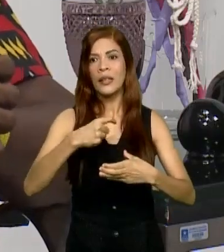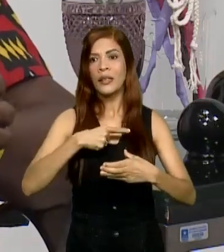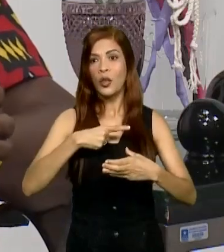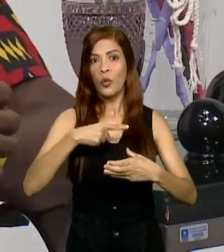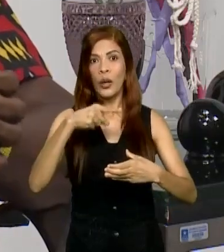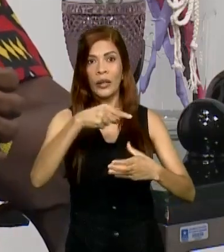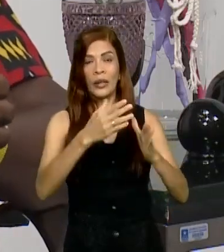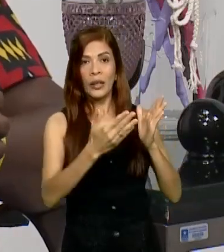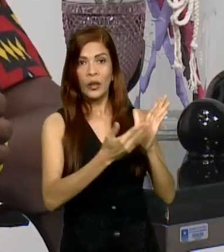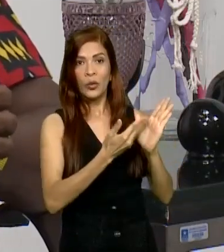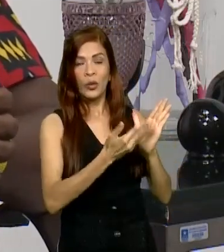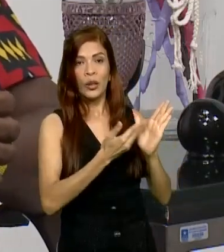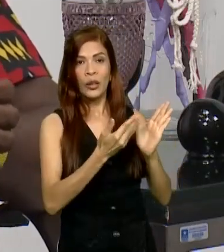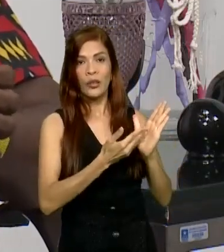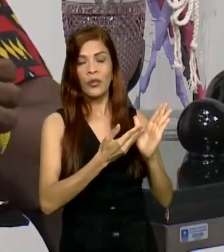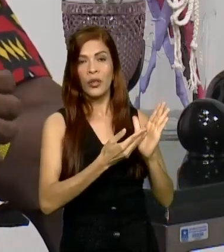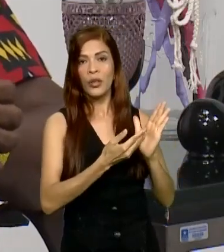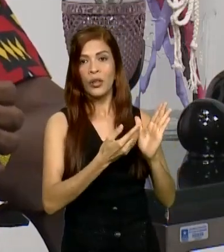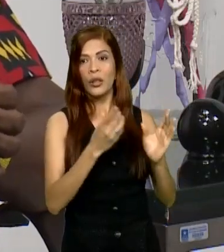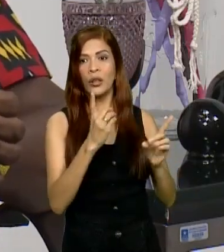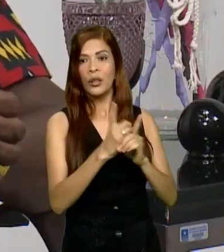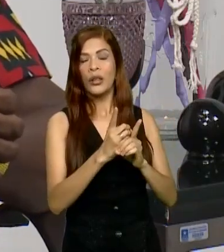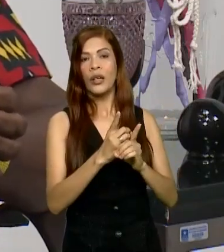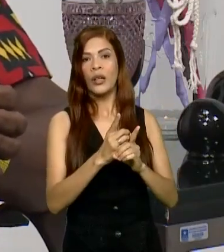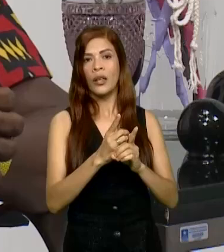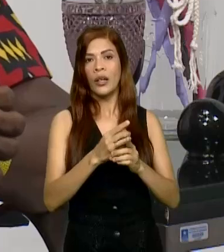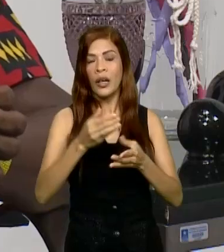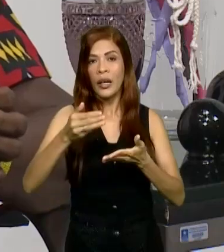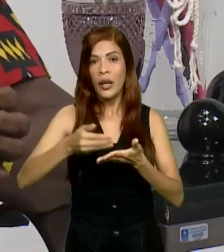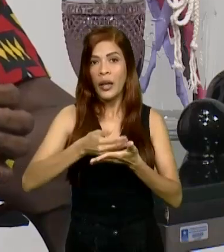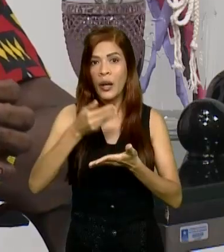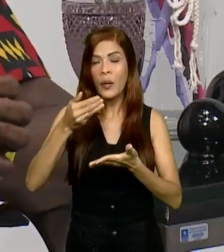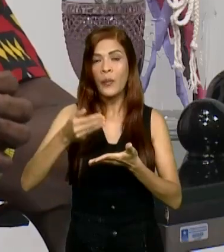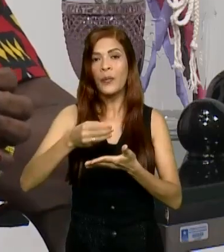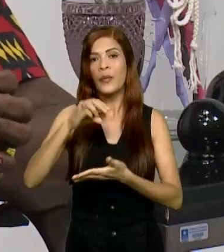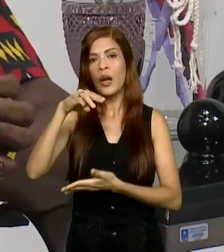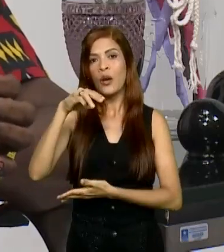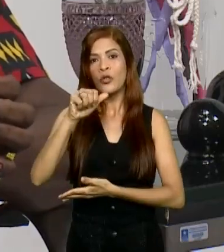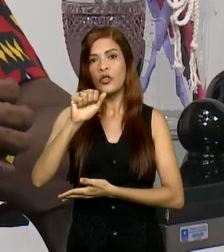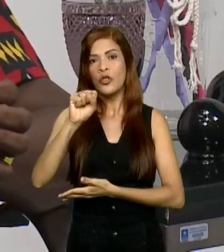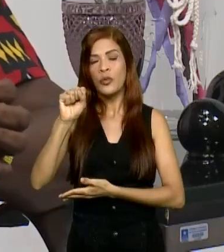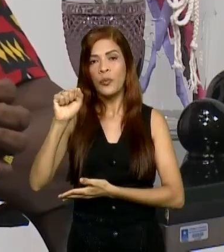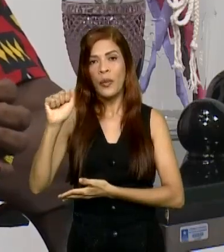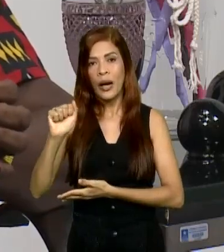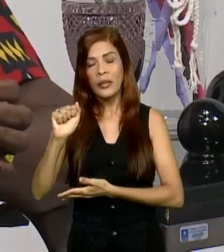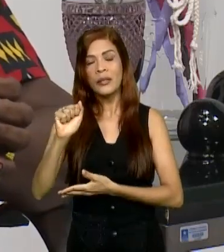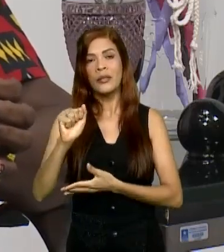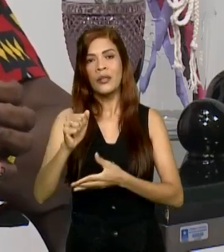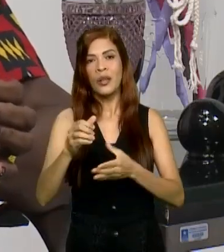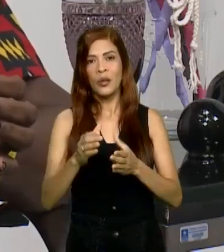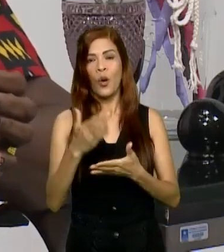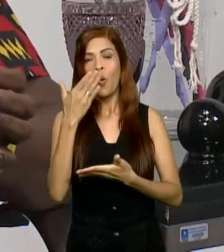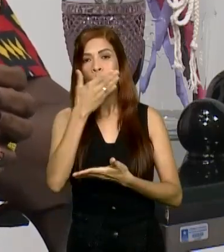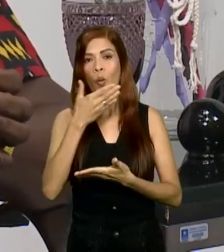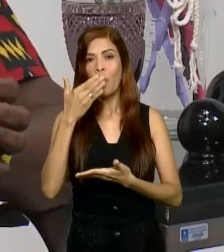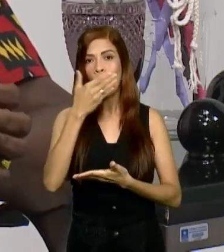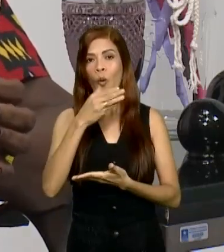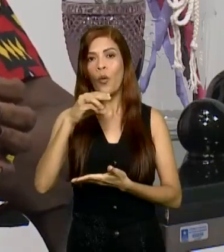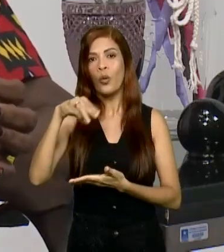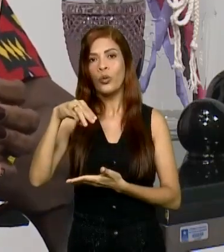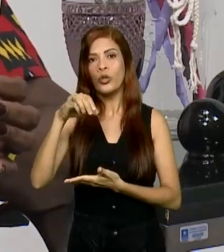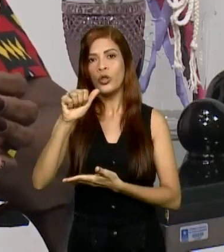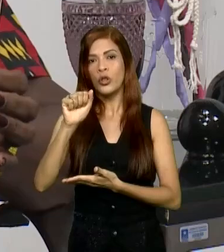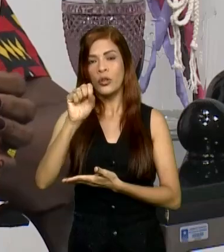está um pouco, a gente quase não encontra, que é o mingau de massa. Tem também o bolo de massa. Então,